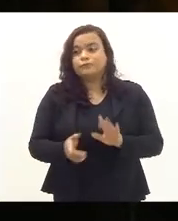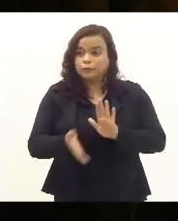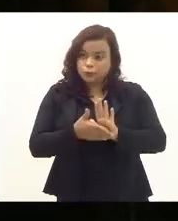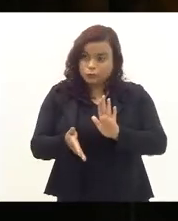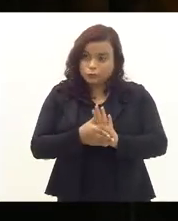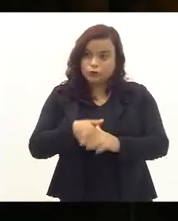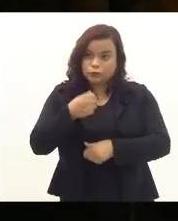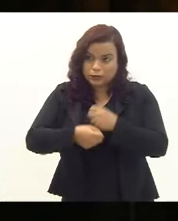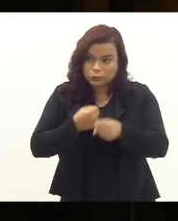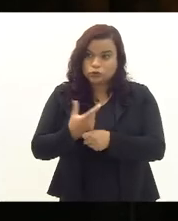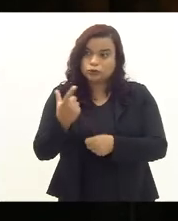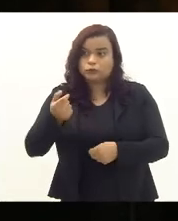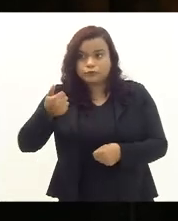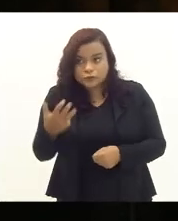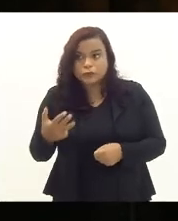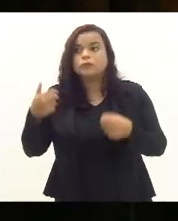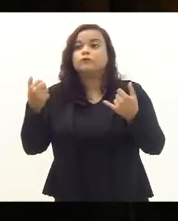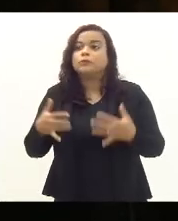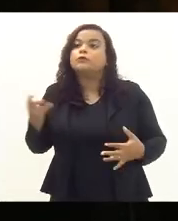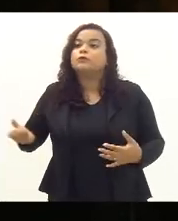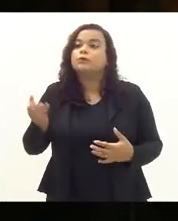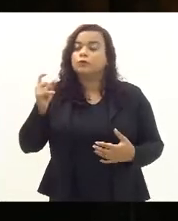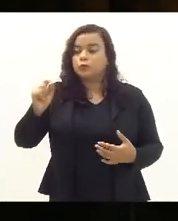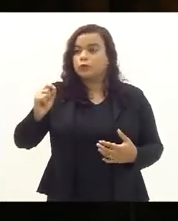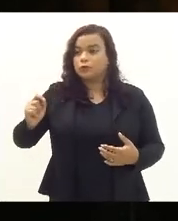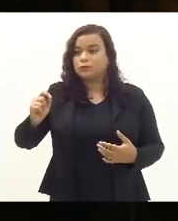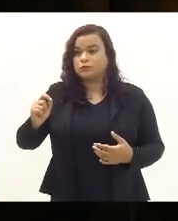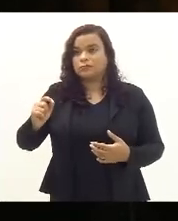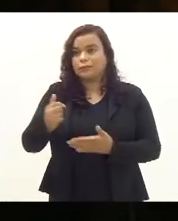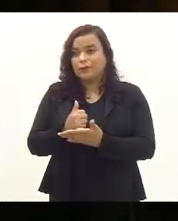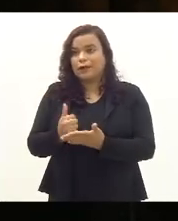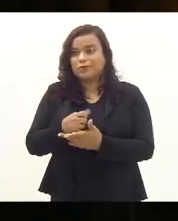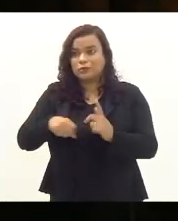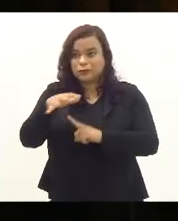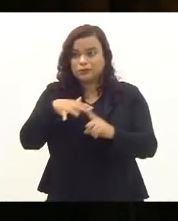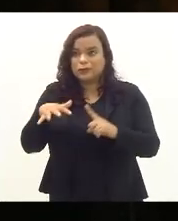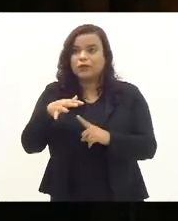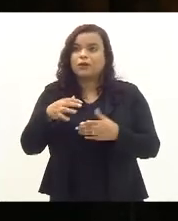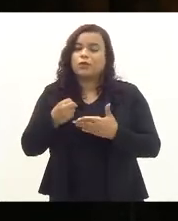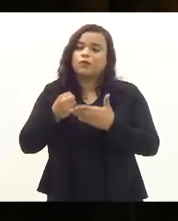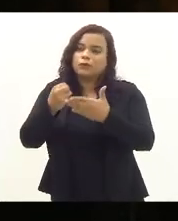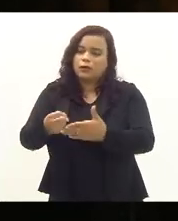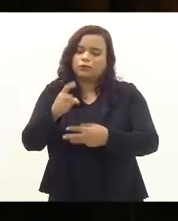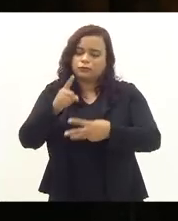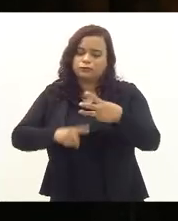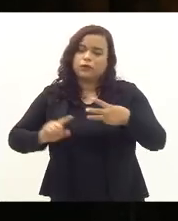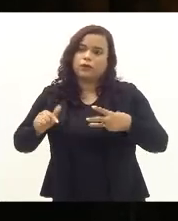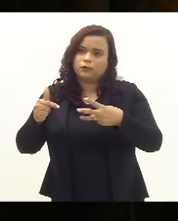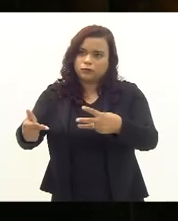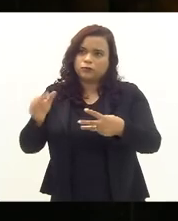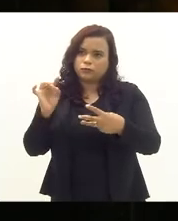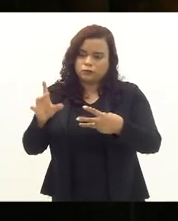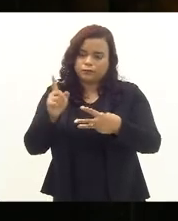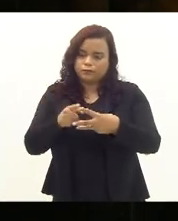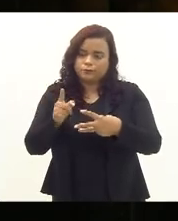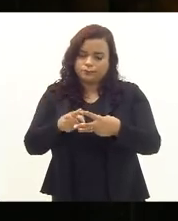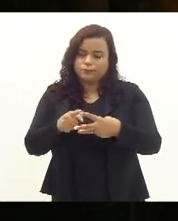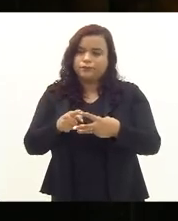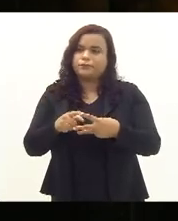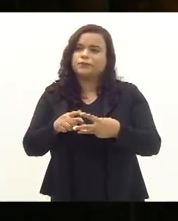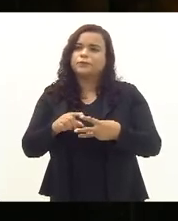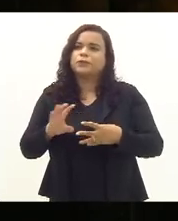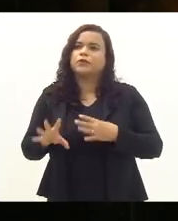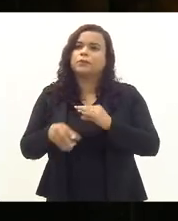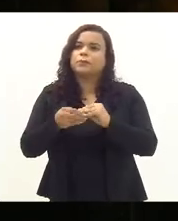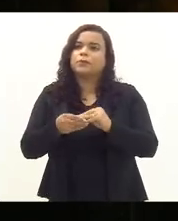proposta para 2023 o eixo social é apenas três ações implantação